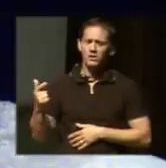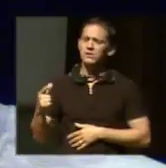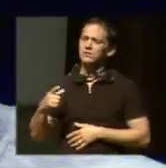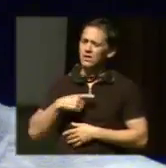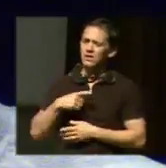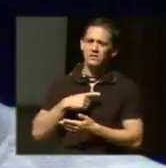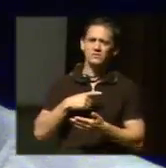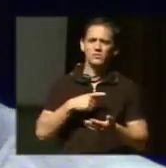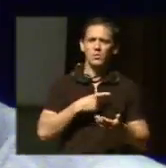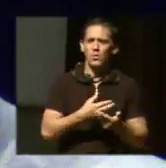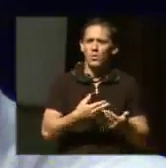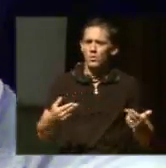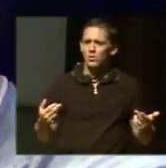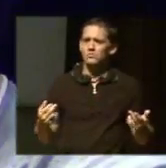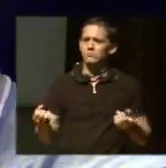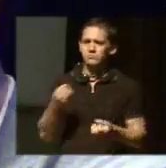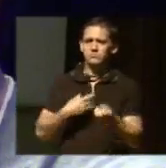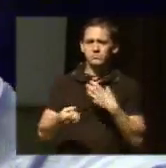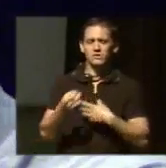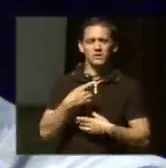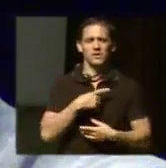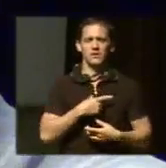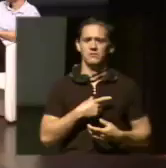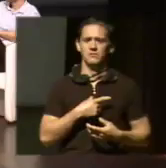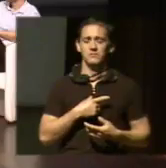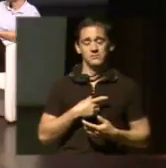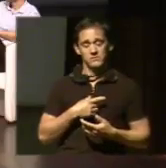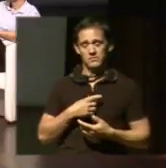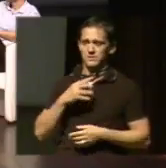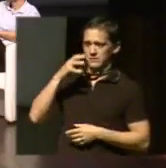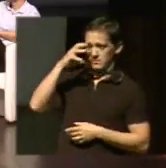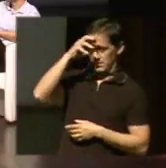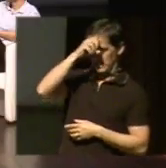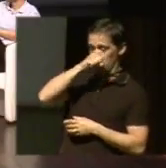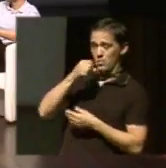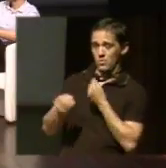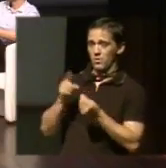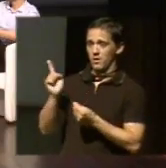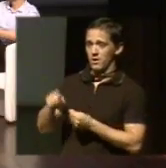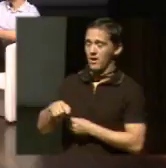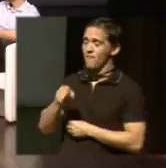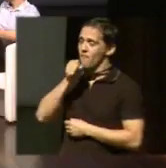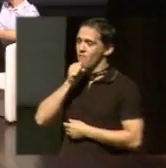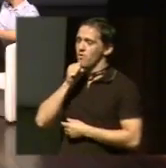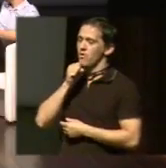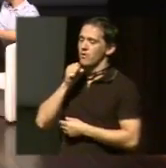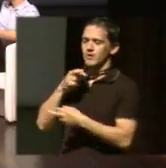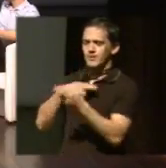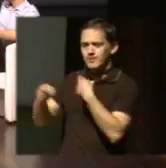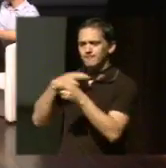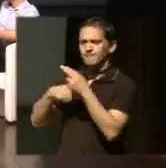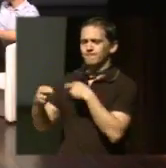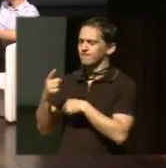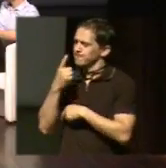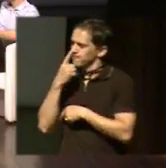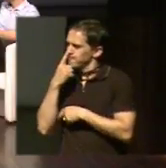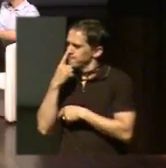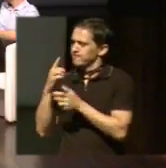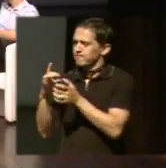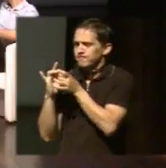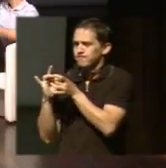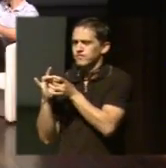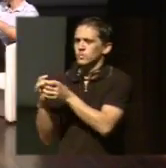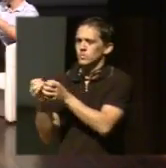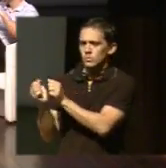Nós precisamos conversar mais com os nossos avós, porque a relação entre avô e neto é quase tão importante quanto a relação entre pais e